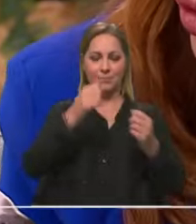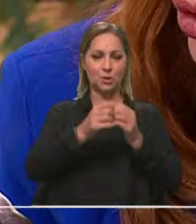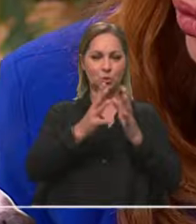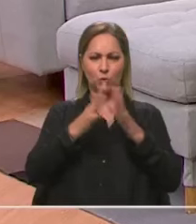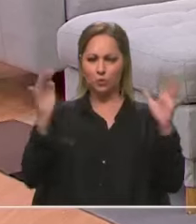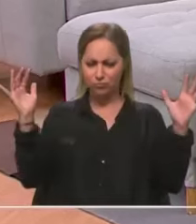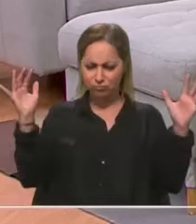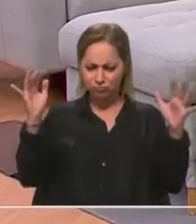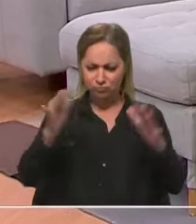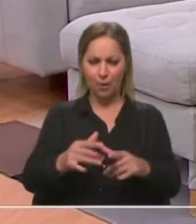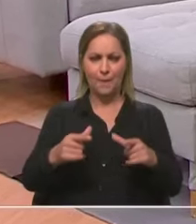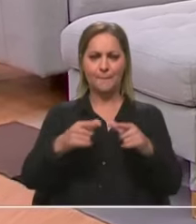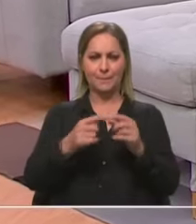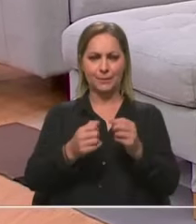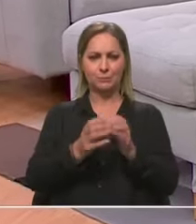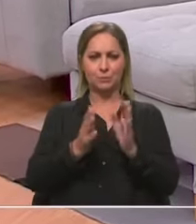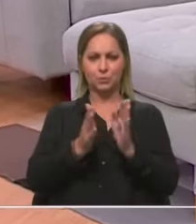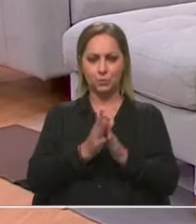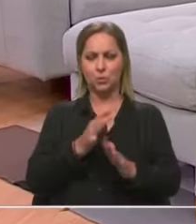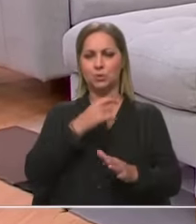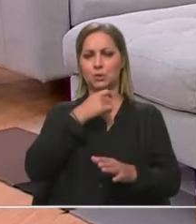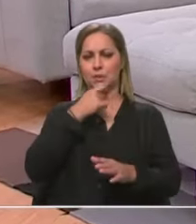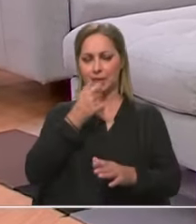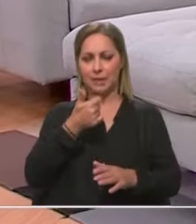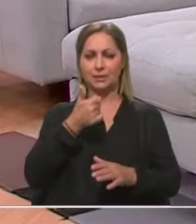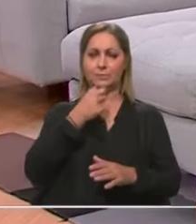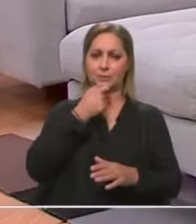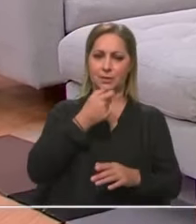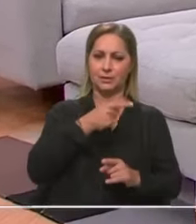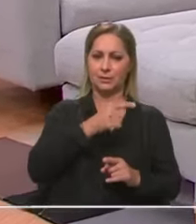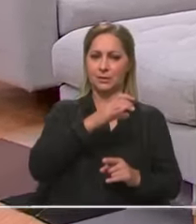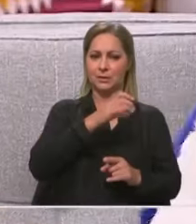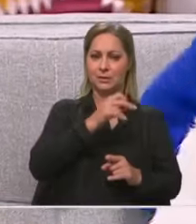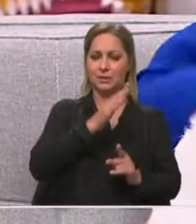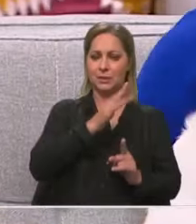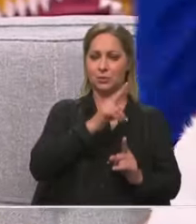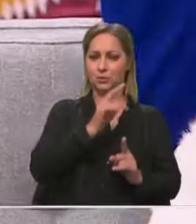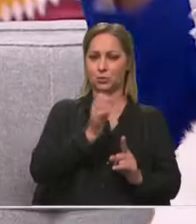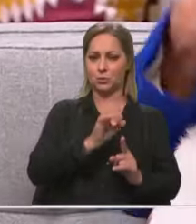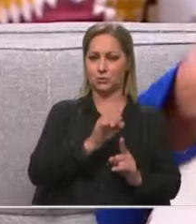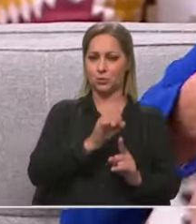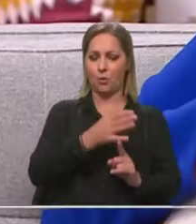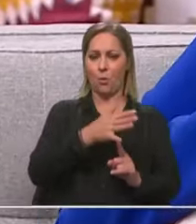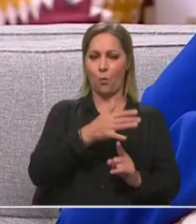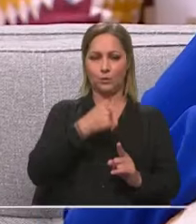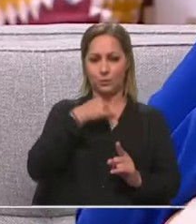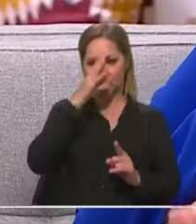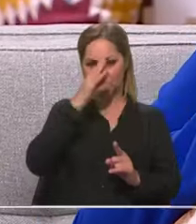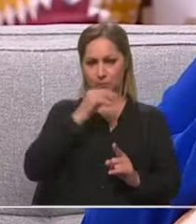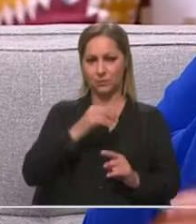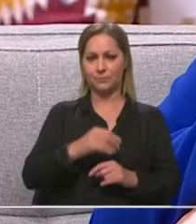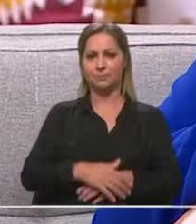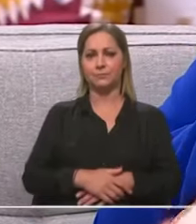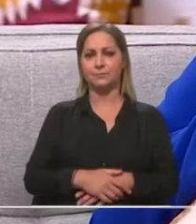primos todos os netos os bisnetos o cajo ainda não aa não sei onde é que ele andava Nessa